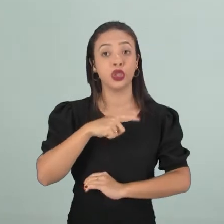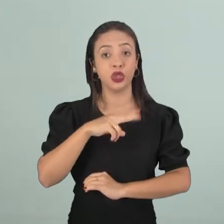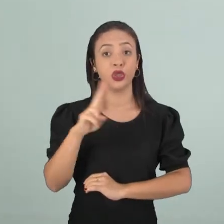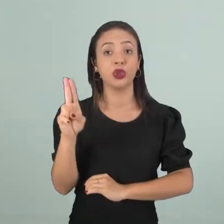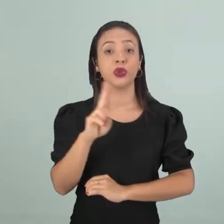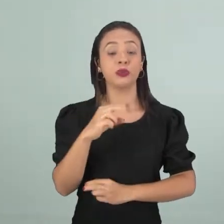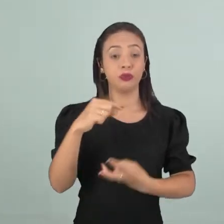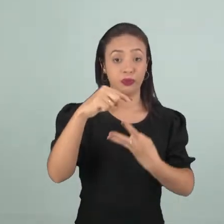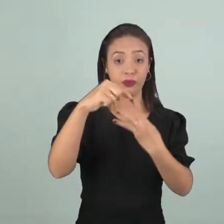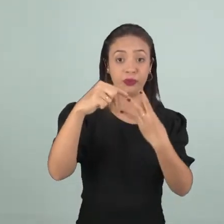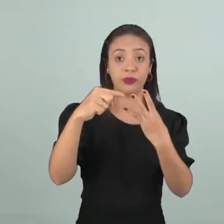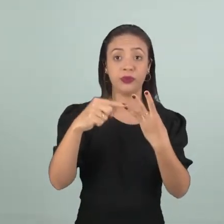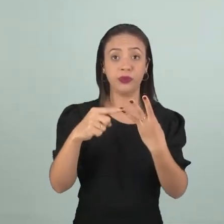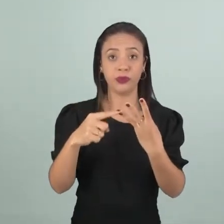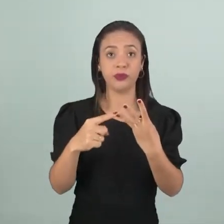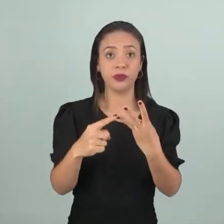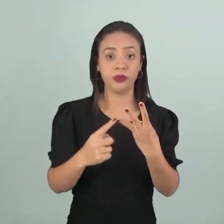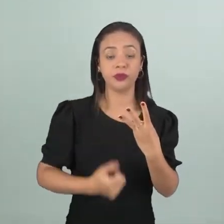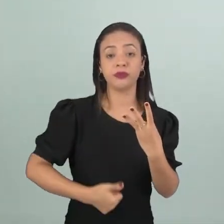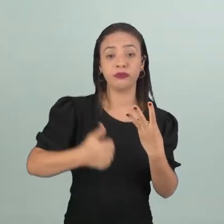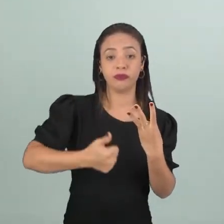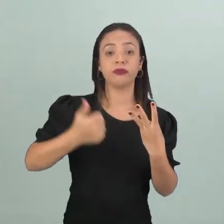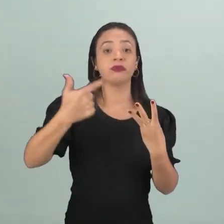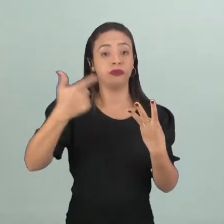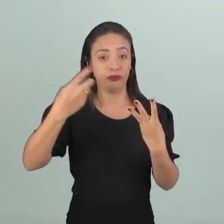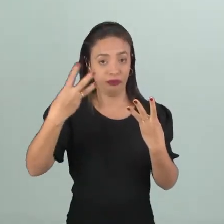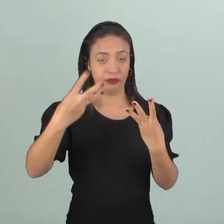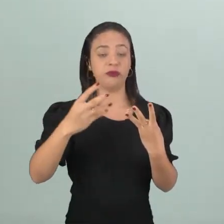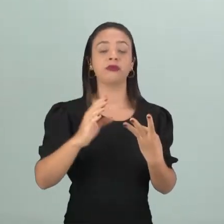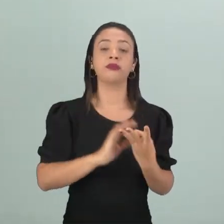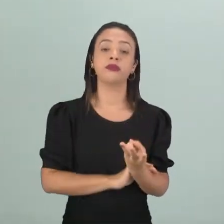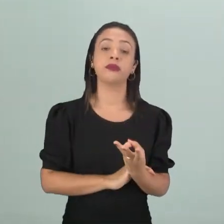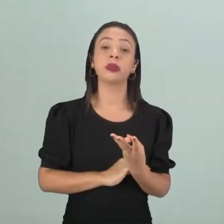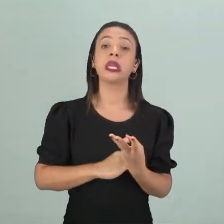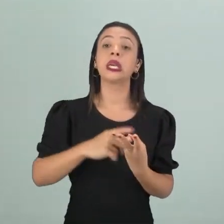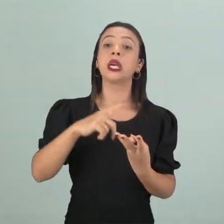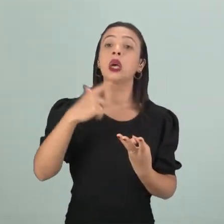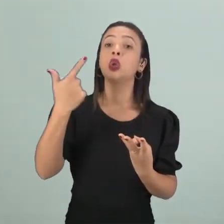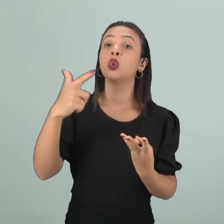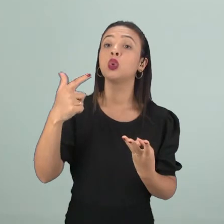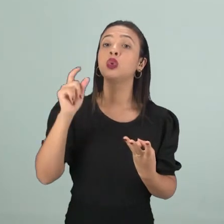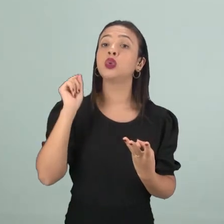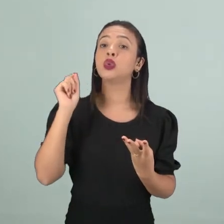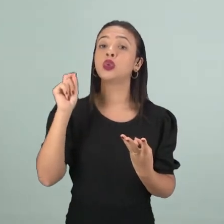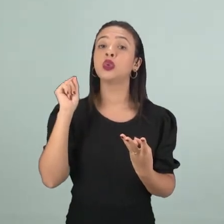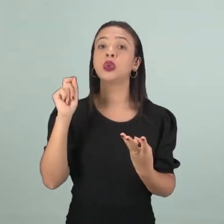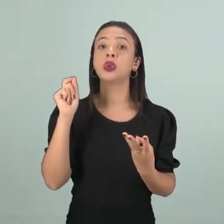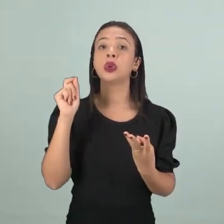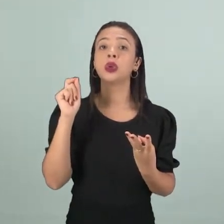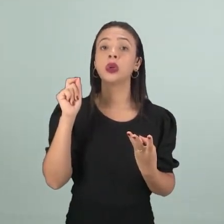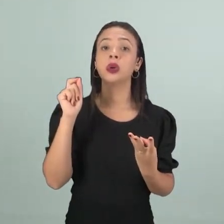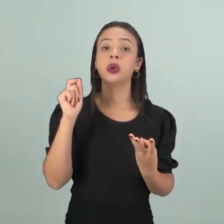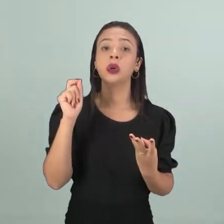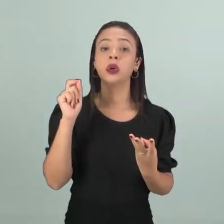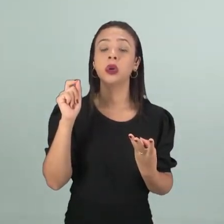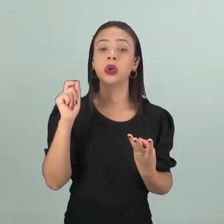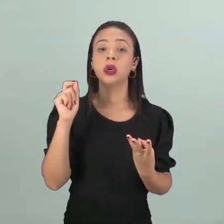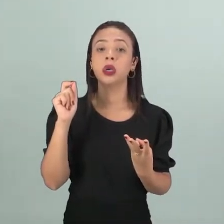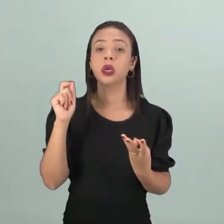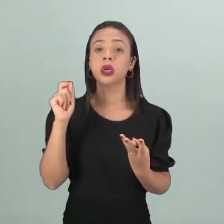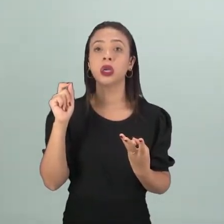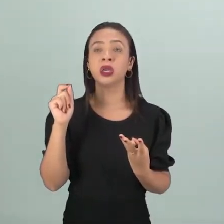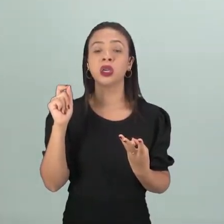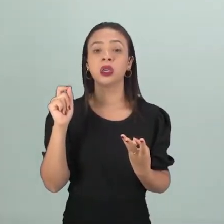classificada nesses três estados, primeiro, segundo e terceiro estado, não havia, ou se houvesse, era uma possibilidade